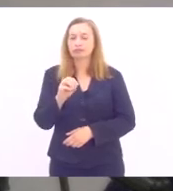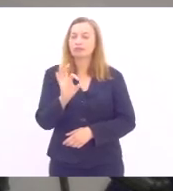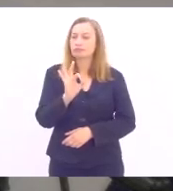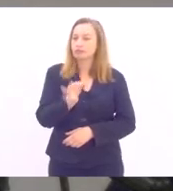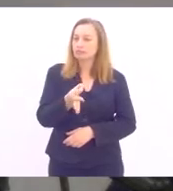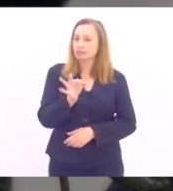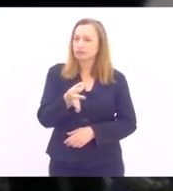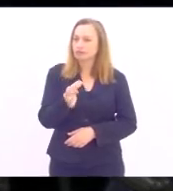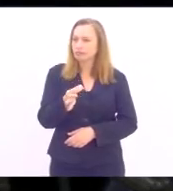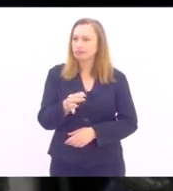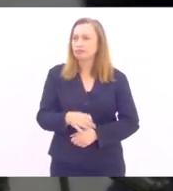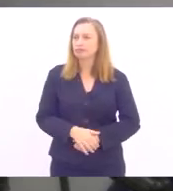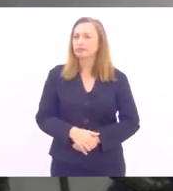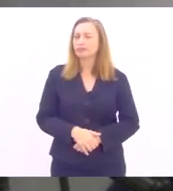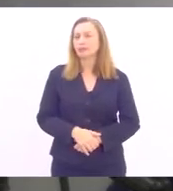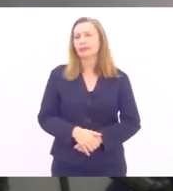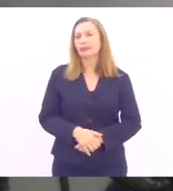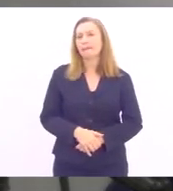no